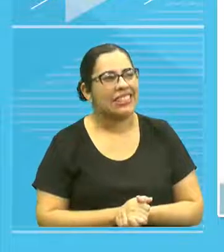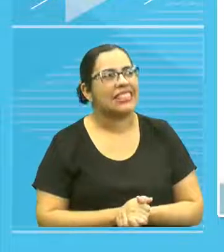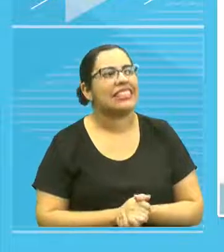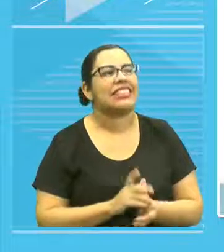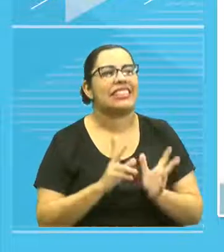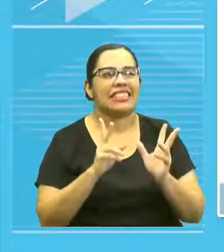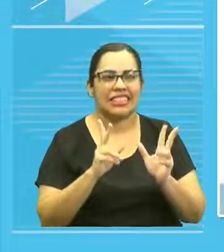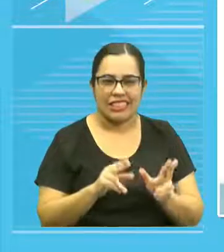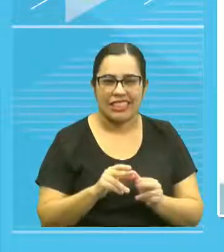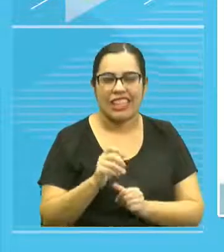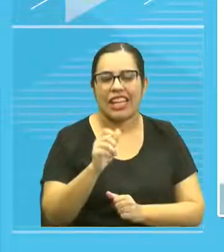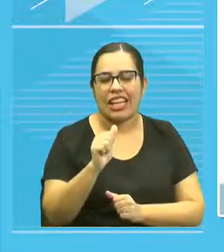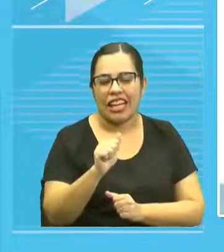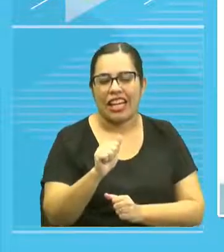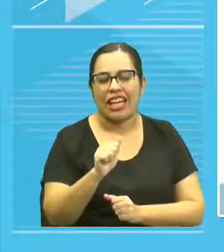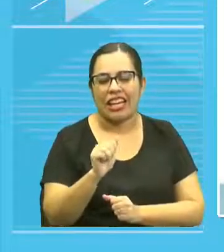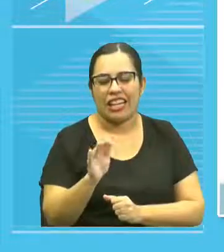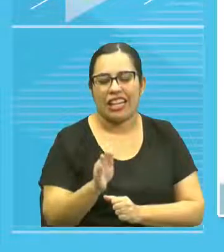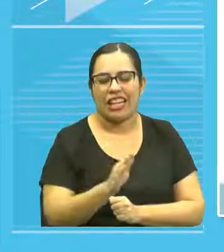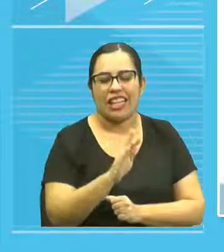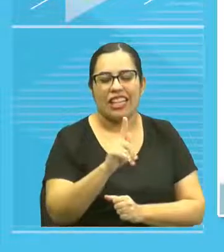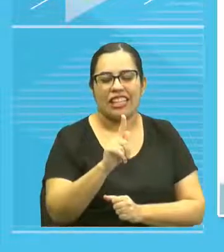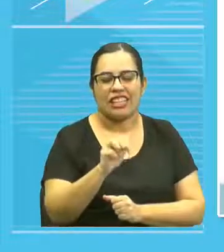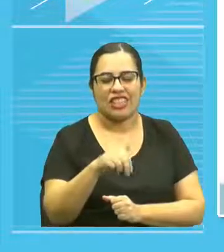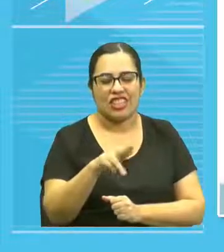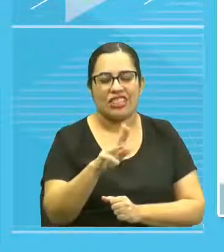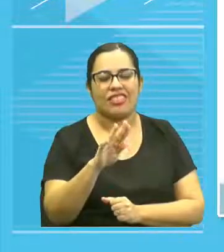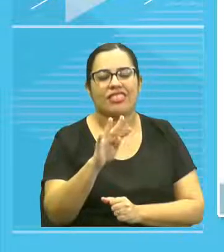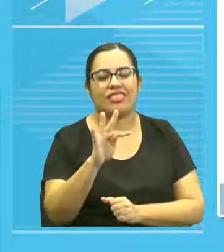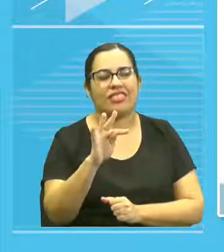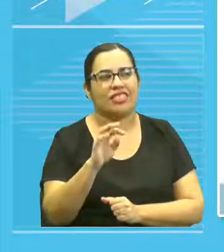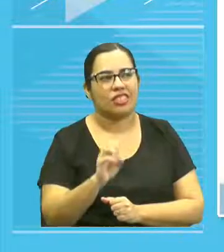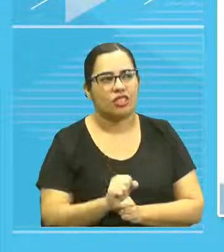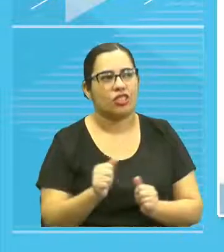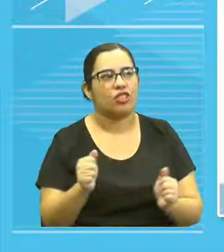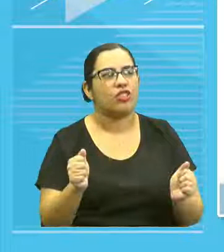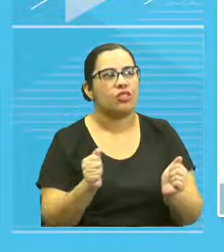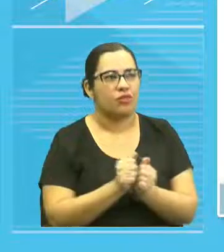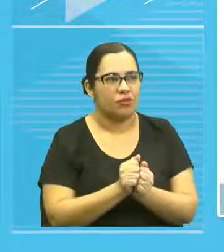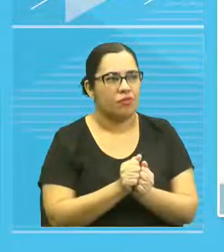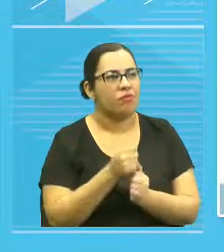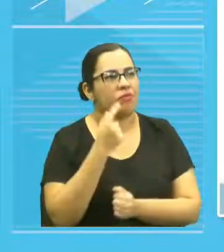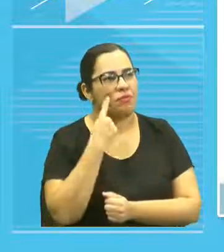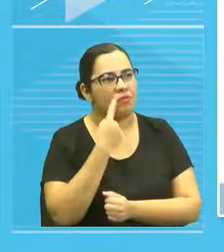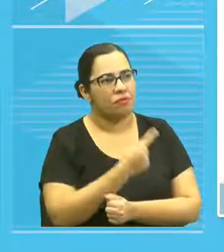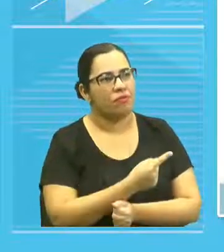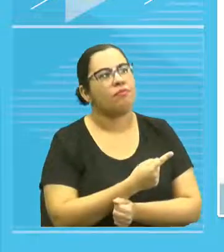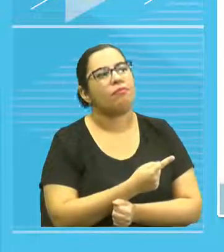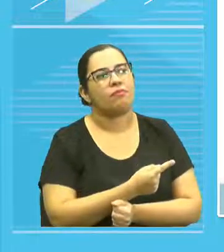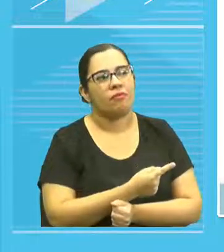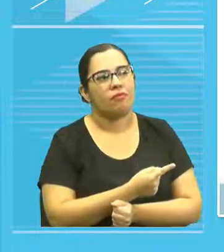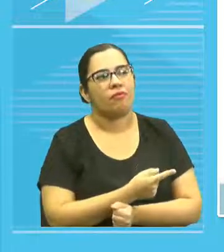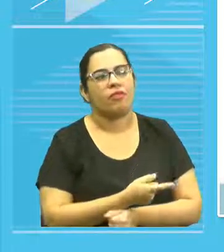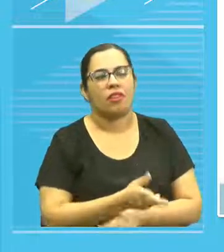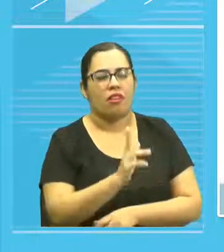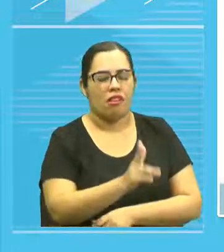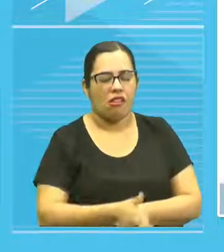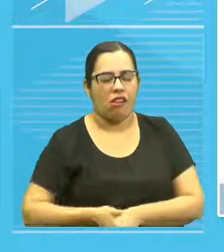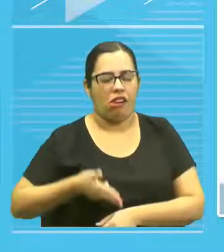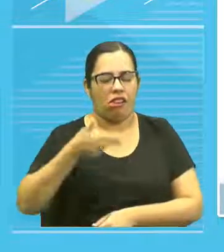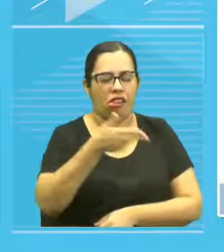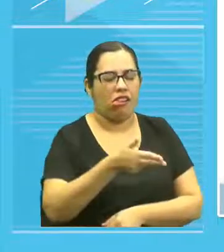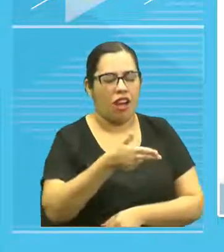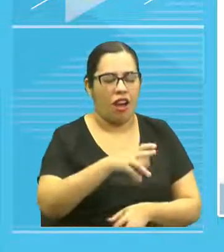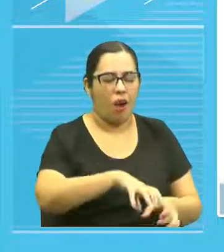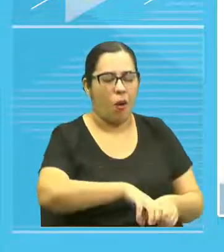é igual a gente Tio Jorge o a gente junto ele é um cara que usa ar meu